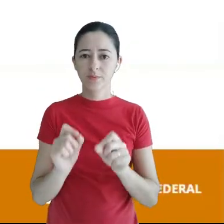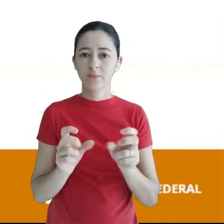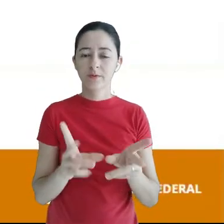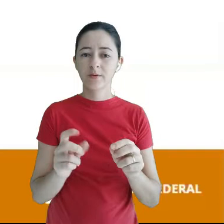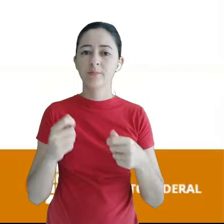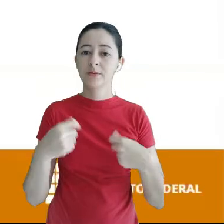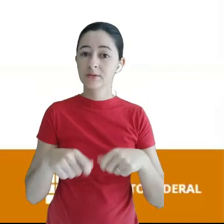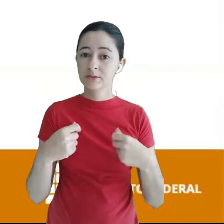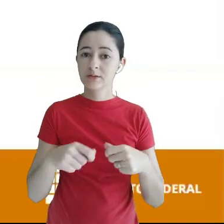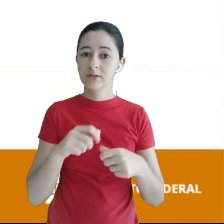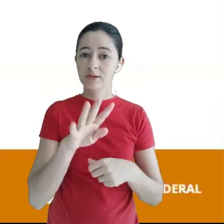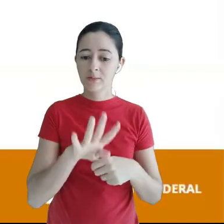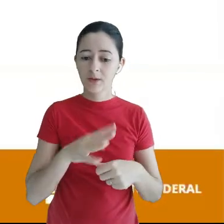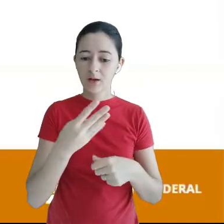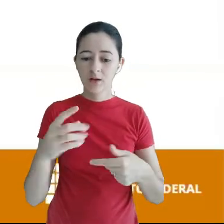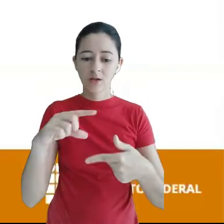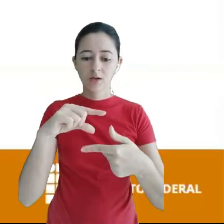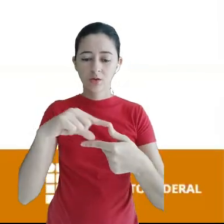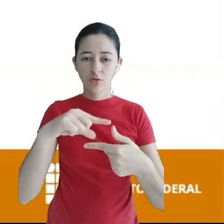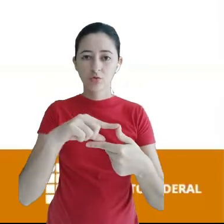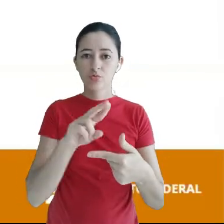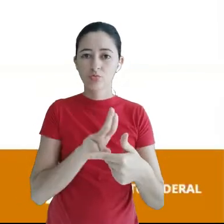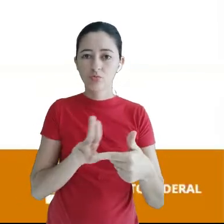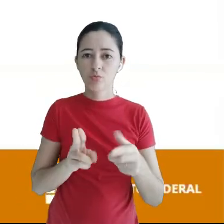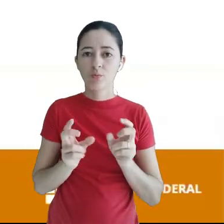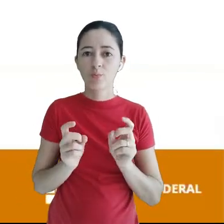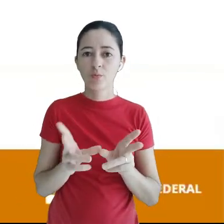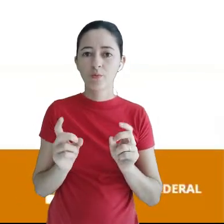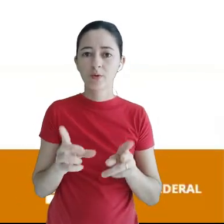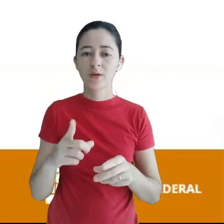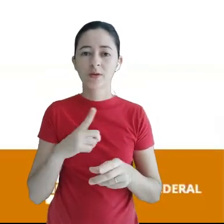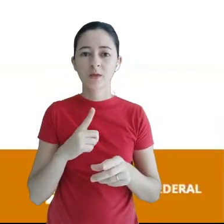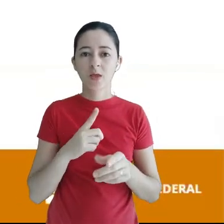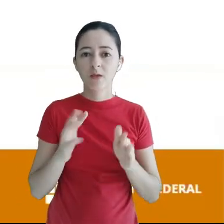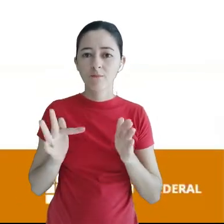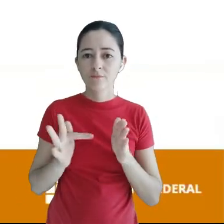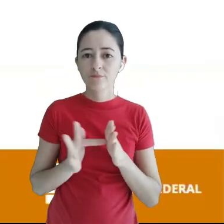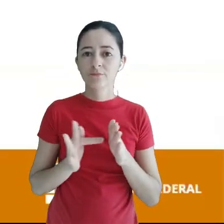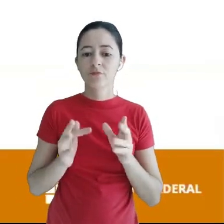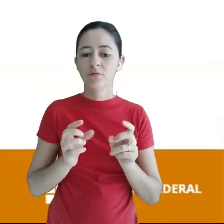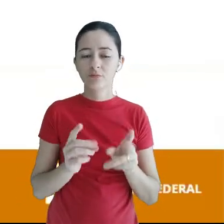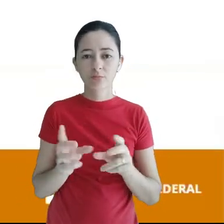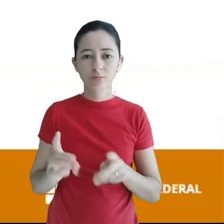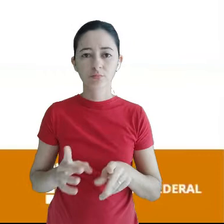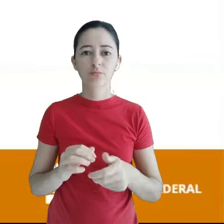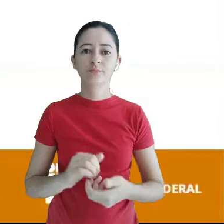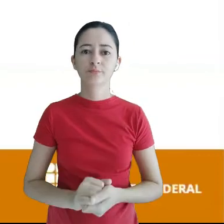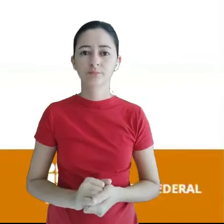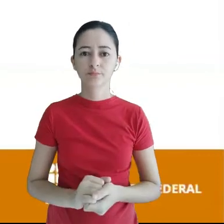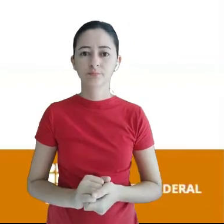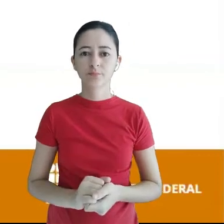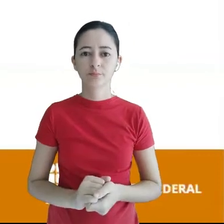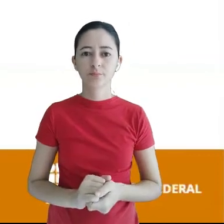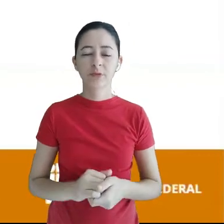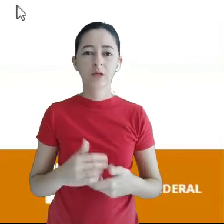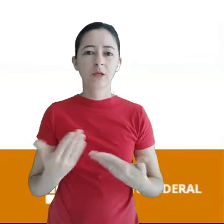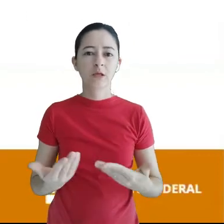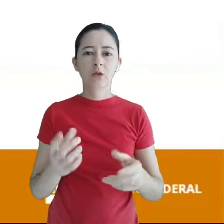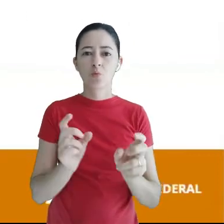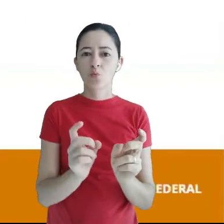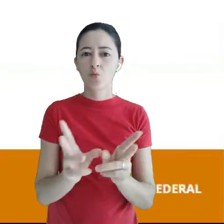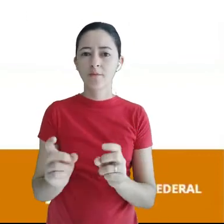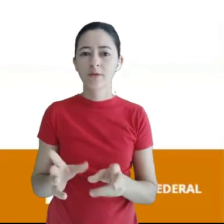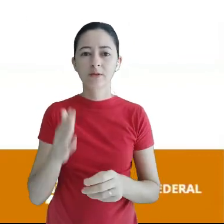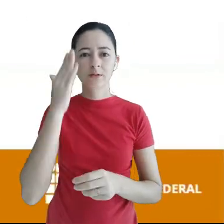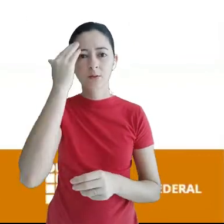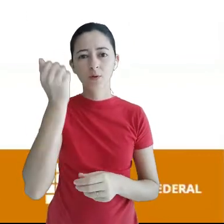tabela, uma entidade chamada venda. Eu tenho que ter uma função vender produto. Se eu tenho uma função vender produto, eu tenho que ter uma entidade chamada venda. E a